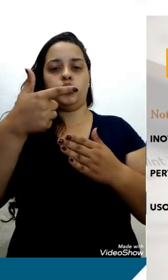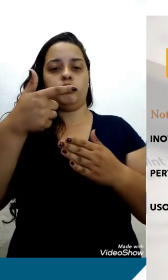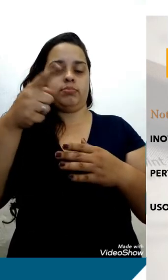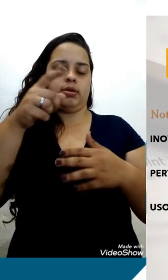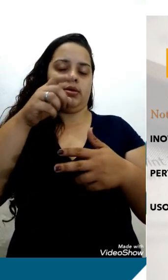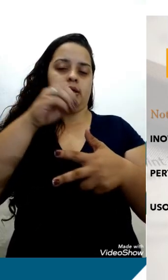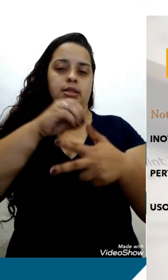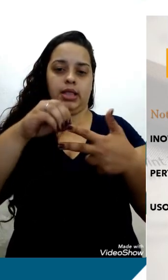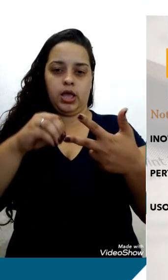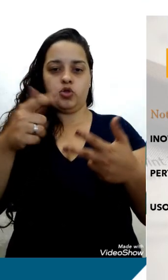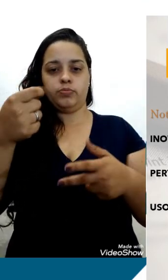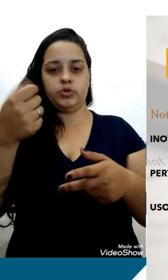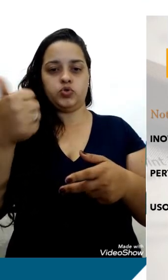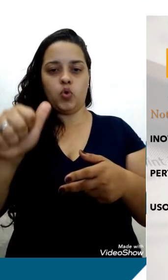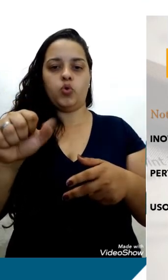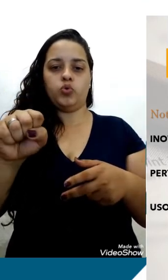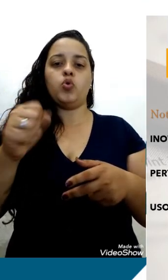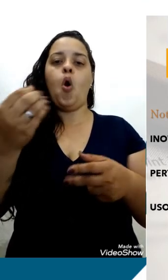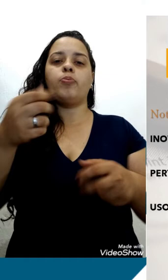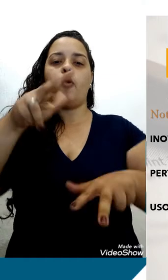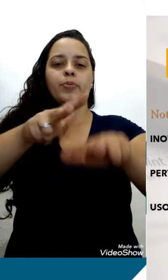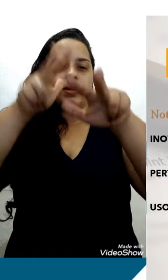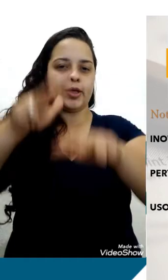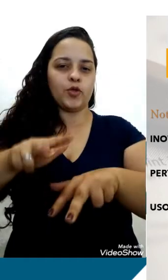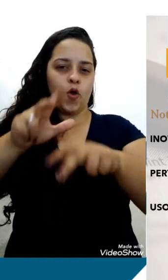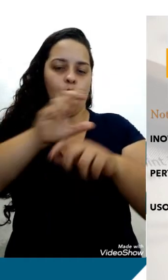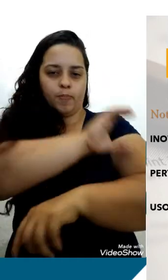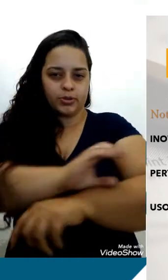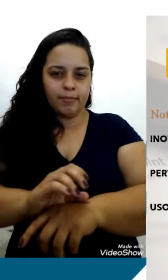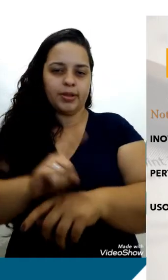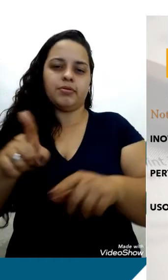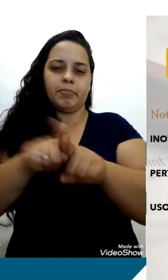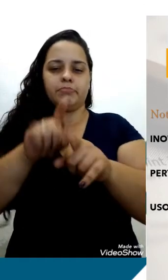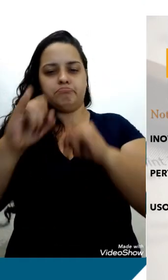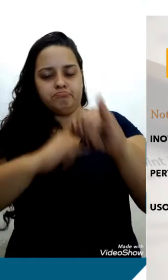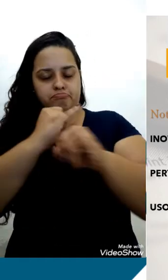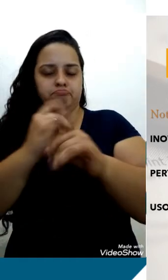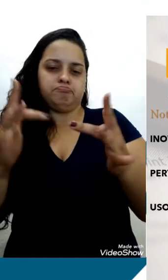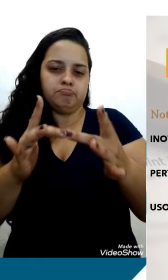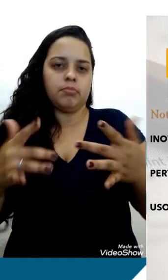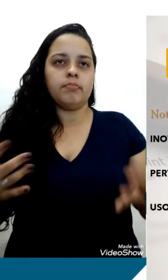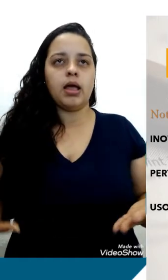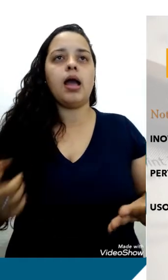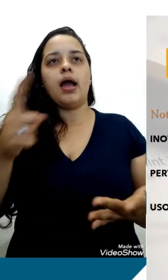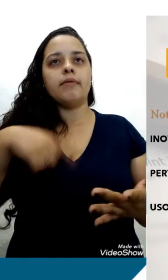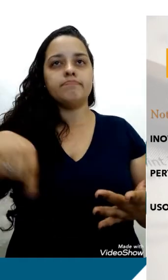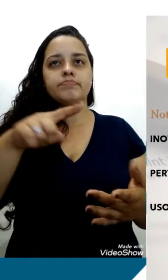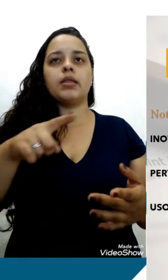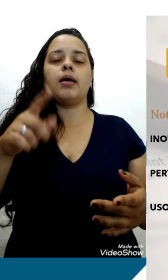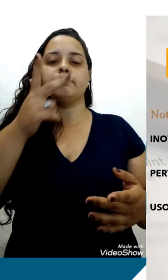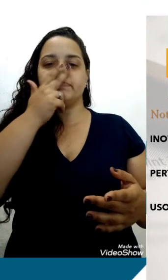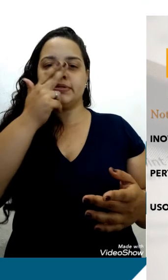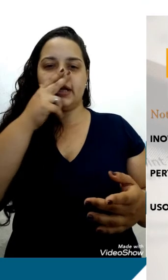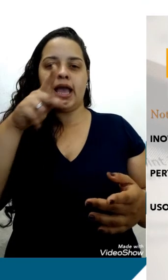com o tema Manipulação do comportamento de usuários pelo controle de dados na internet. Segundo Kant, a menoridade é o conceito de